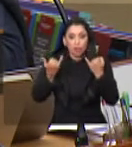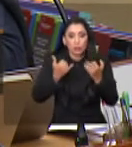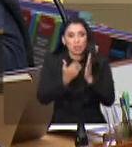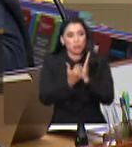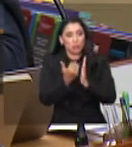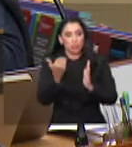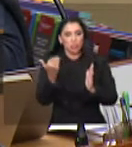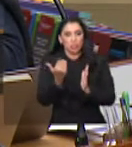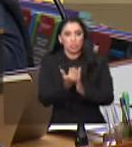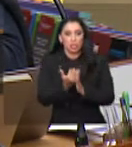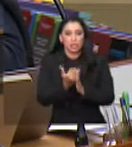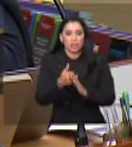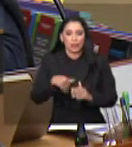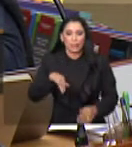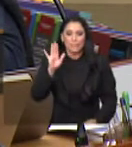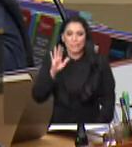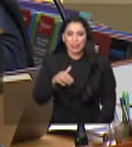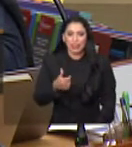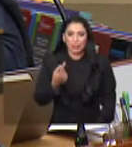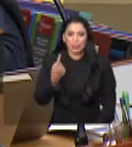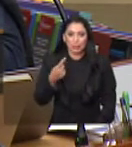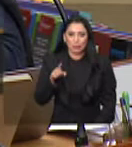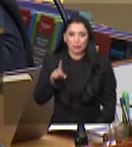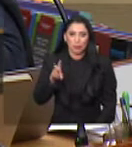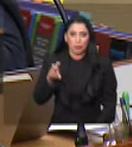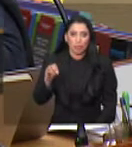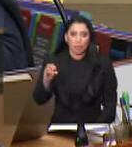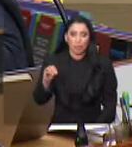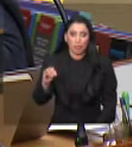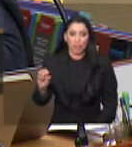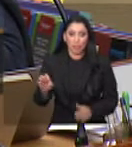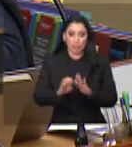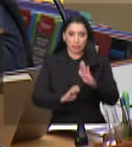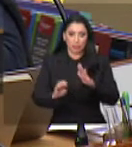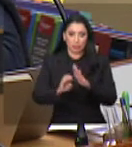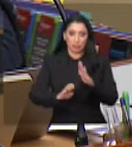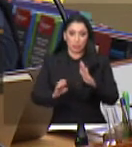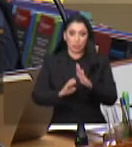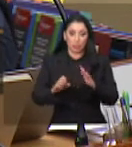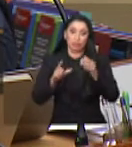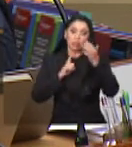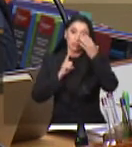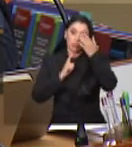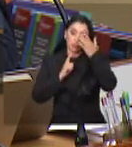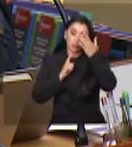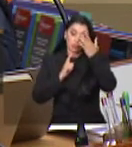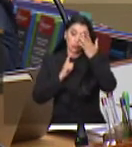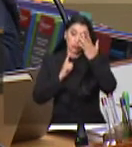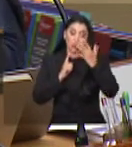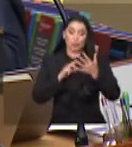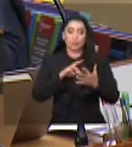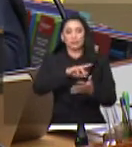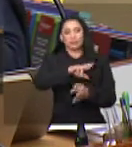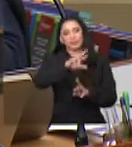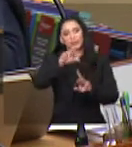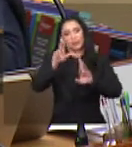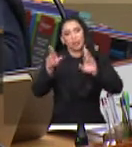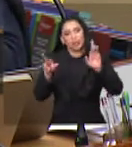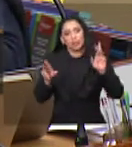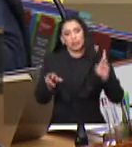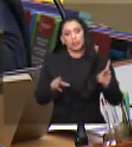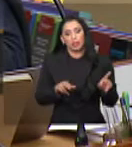Inicial congrega mais de 1.500 empresas onde nós verificamos múltiplos